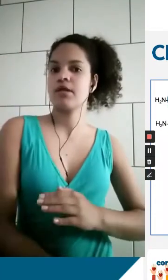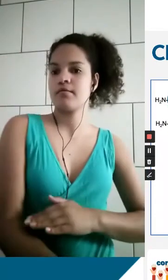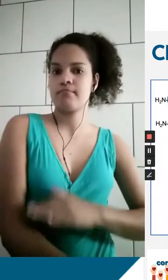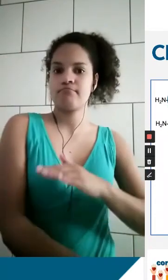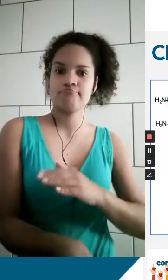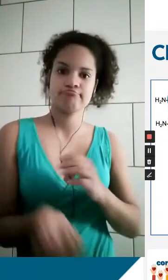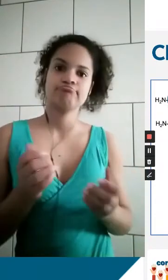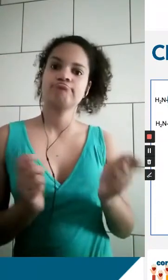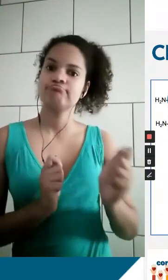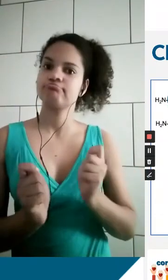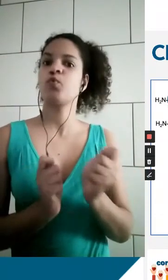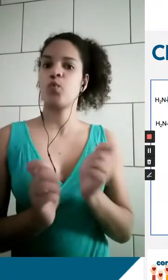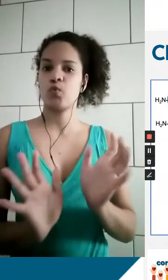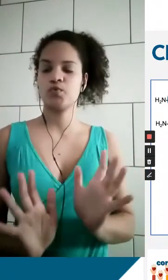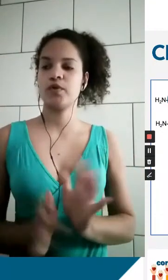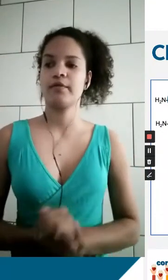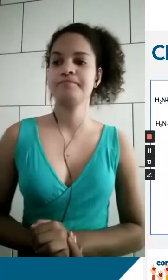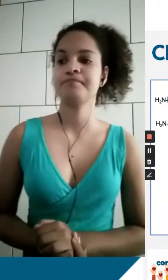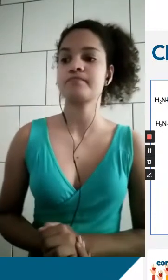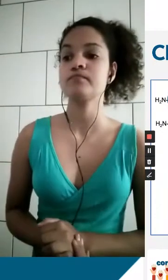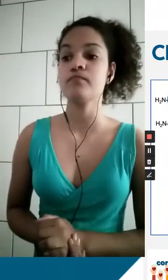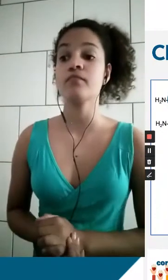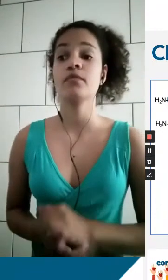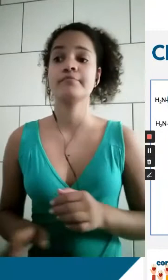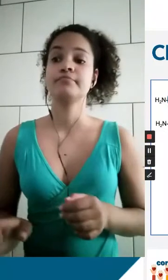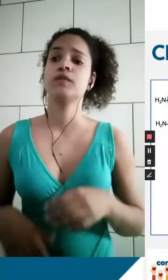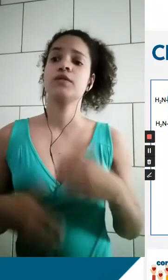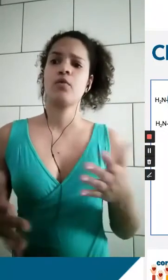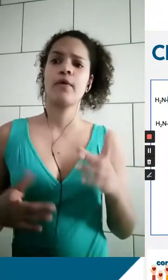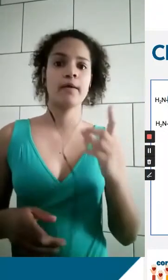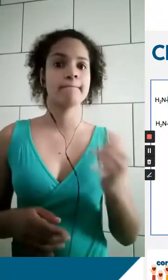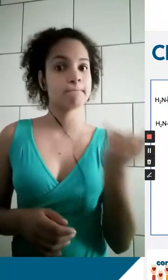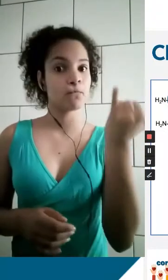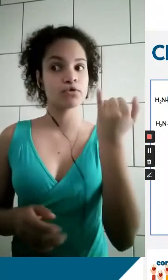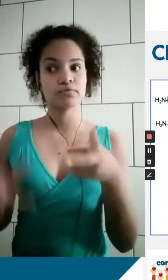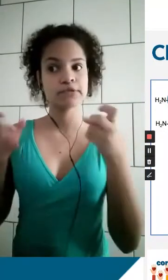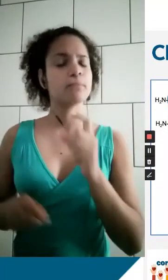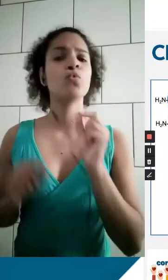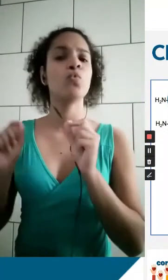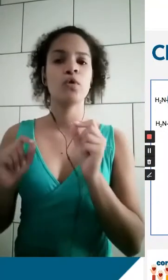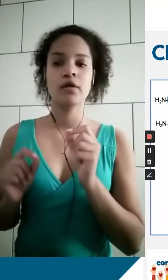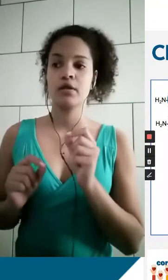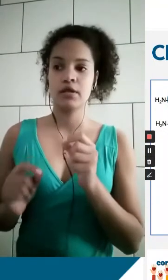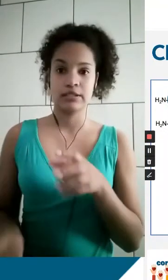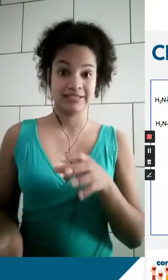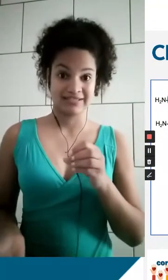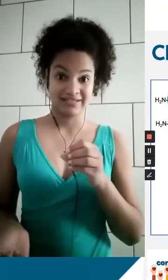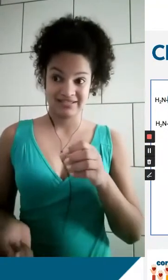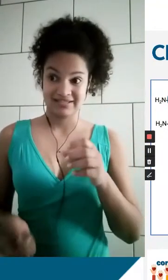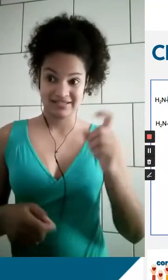da glicemia sanguínea. E aí é importante vocês perceberem o seguinte, que na molécula